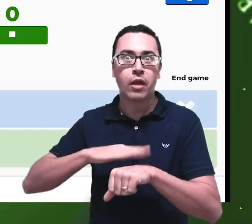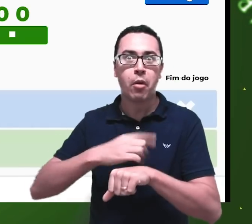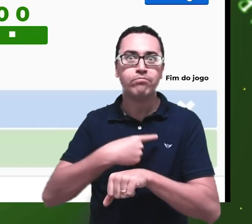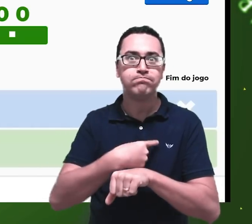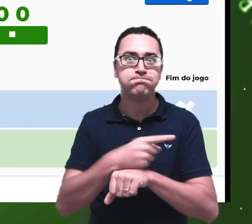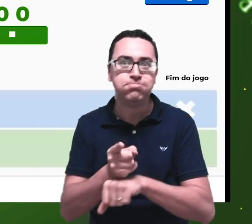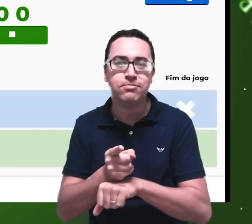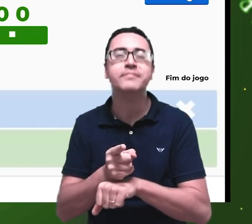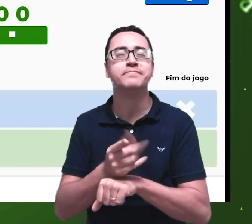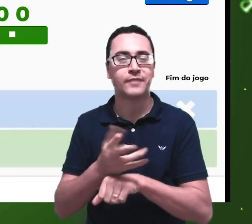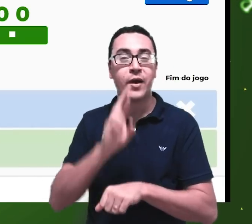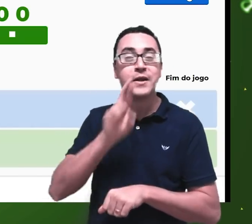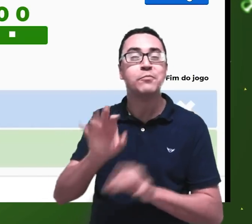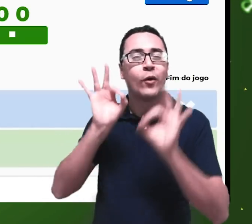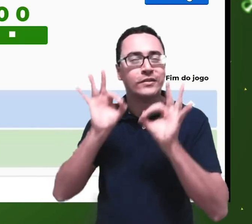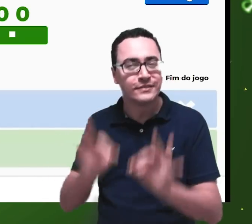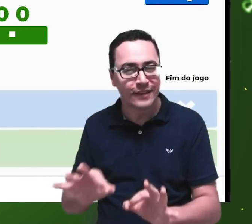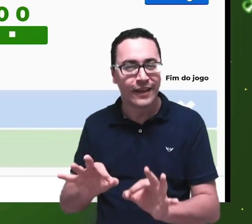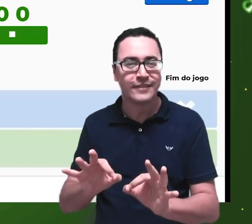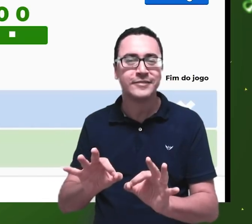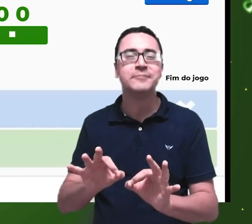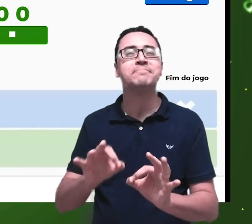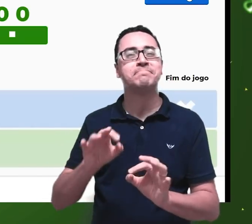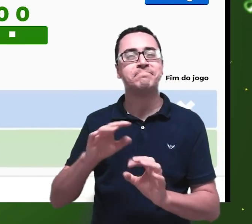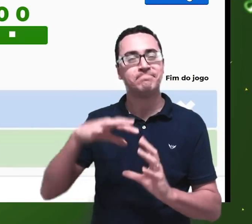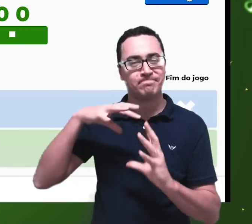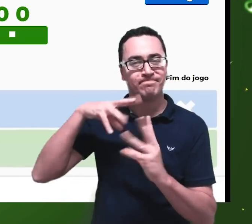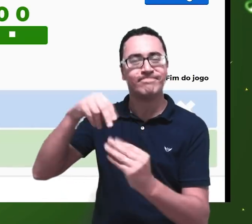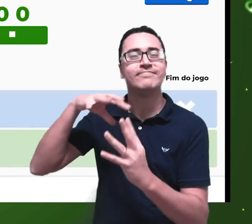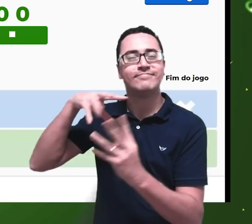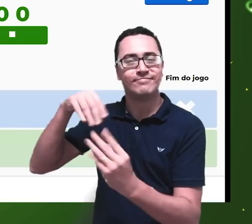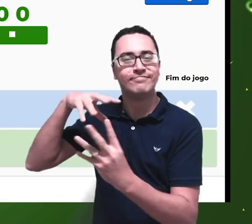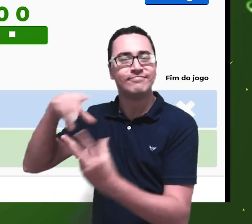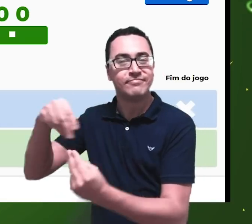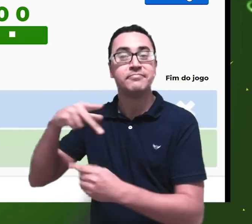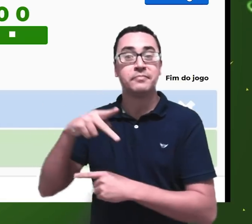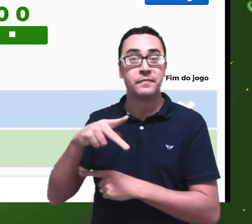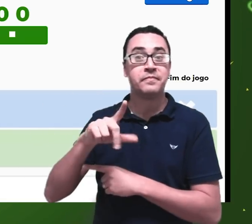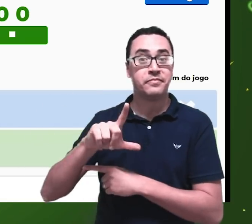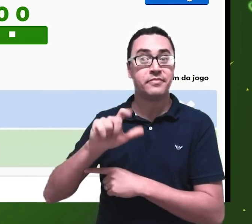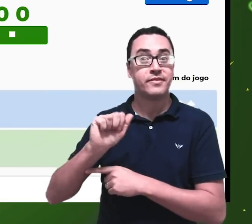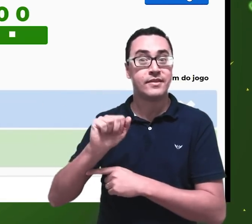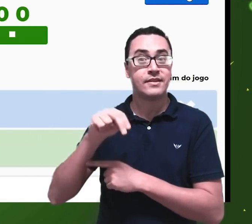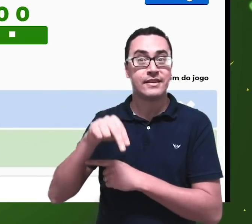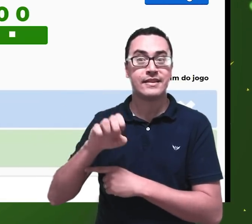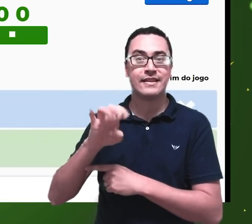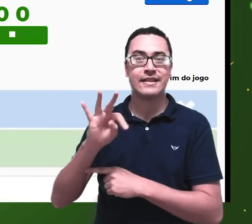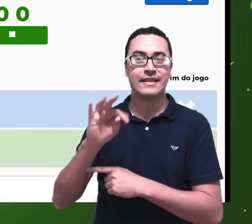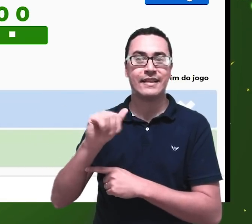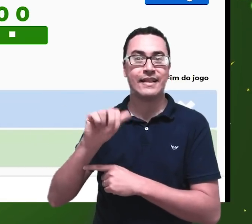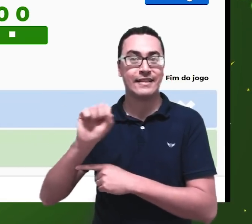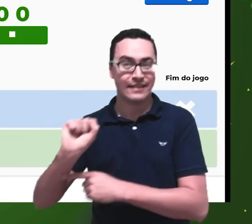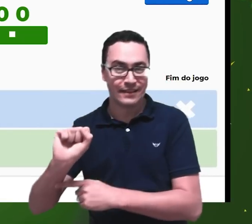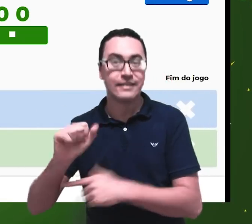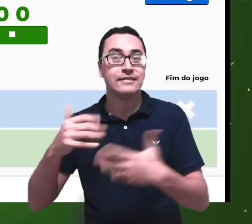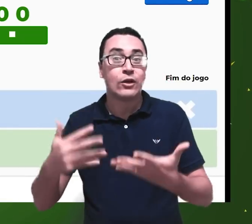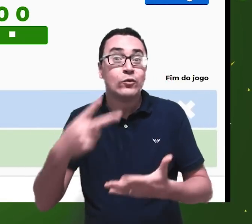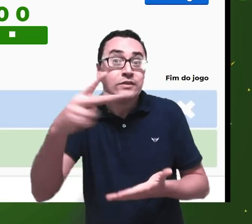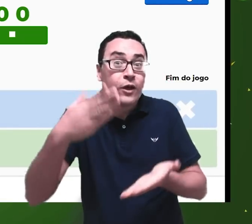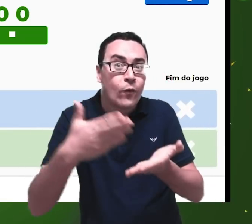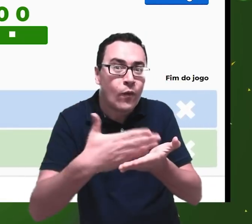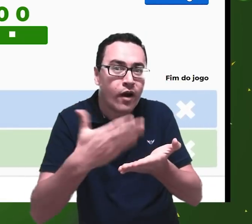Essa foi rapidinho, né? São planetas. Você vai anotar aí no seu caderno a